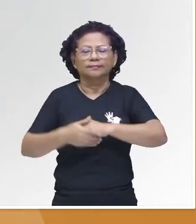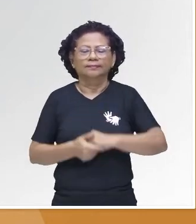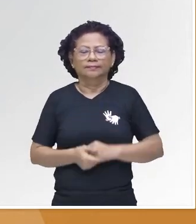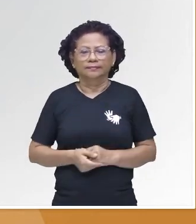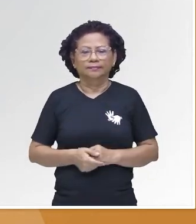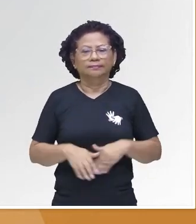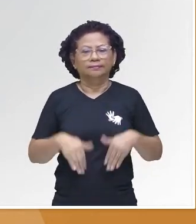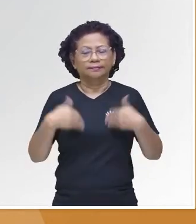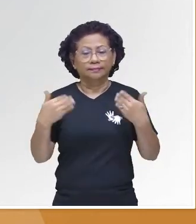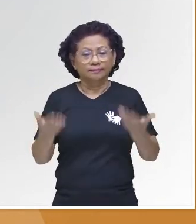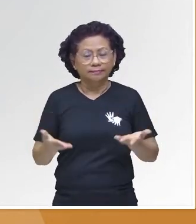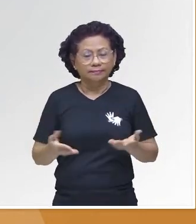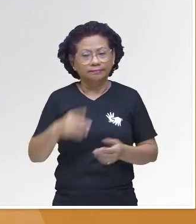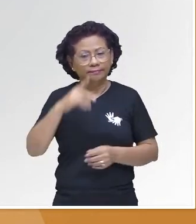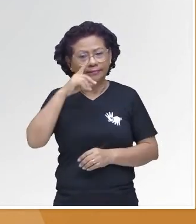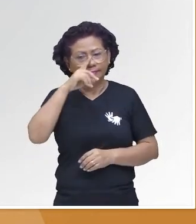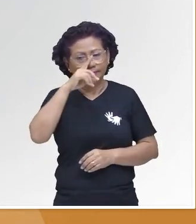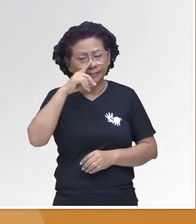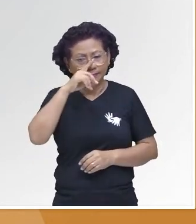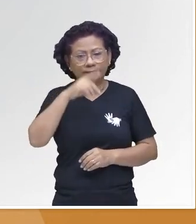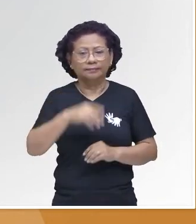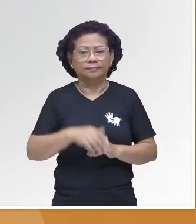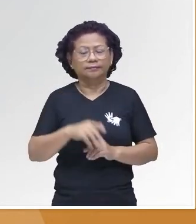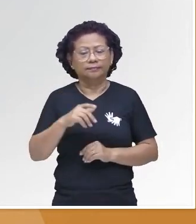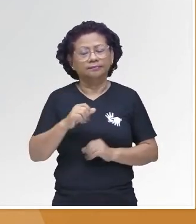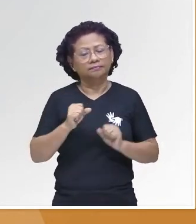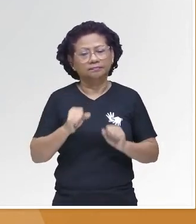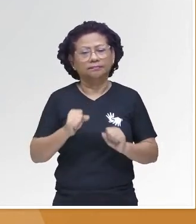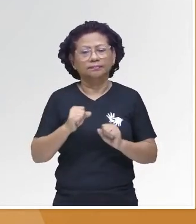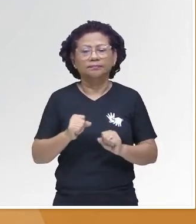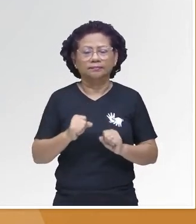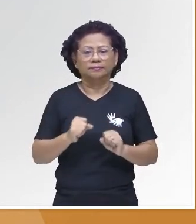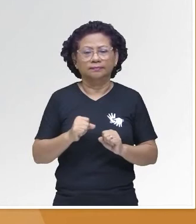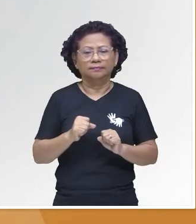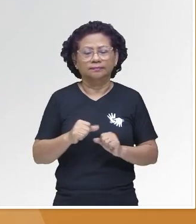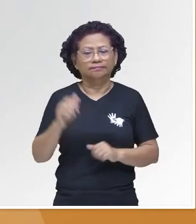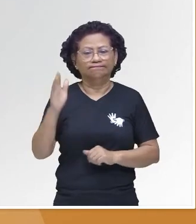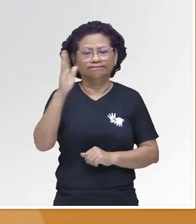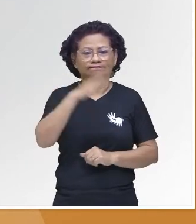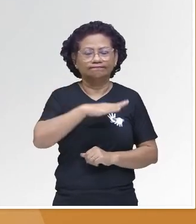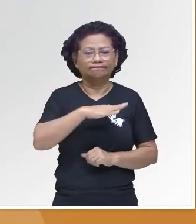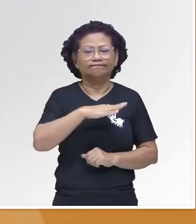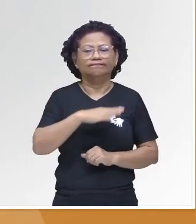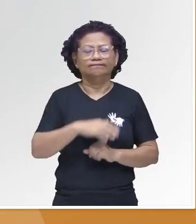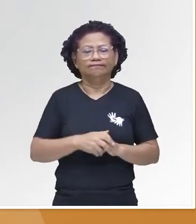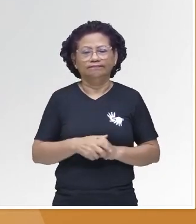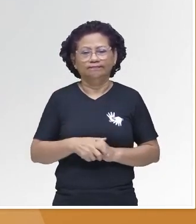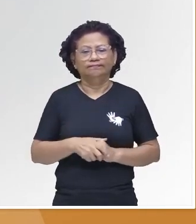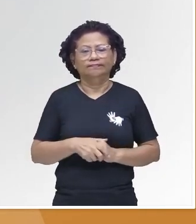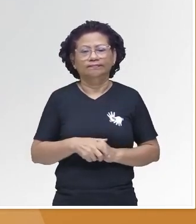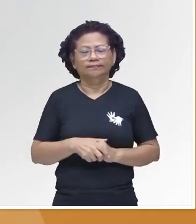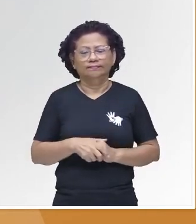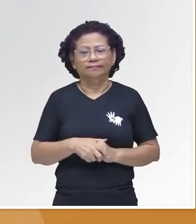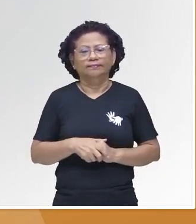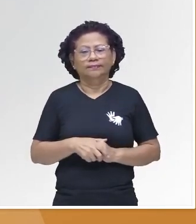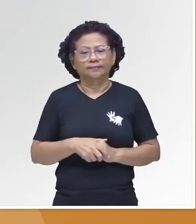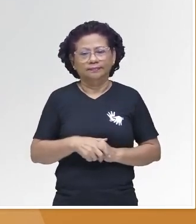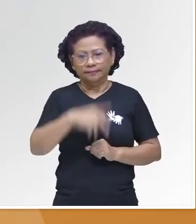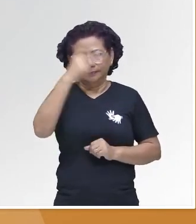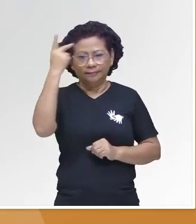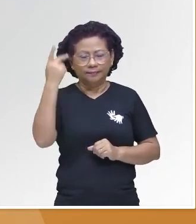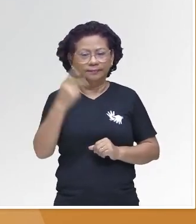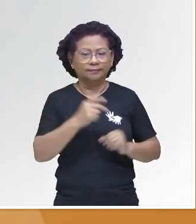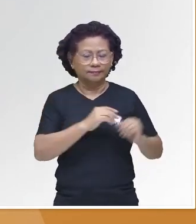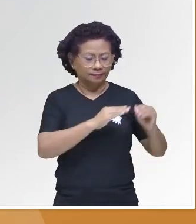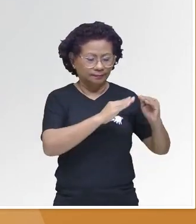pode ter alguma consequência justamente por conta dessa construção. Ribeirinhos, por exemplo, ali de